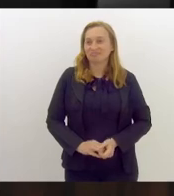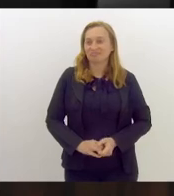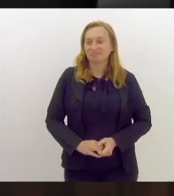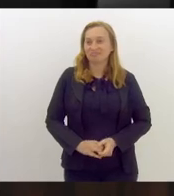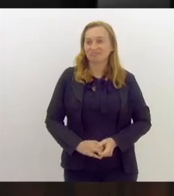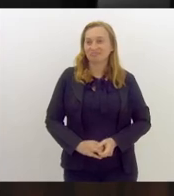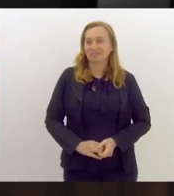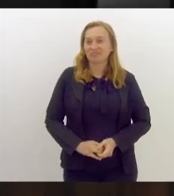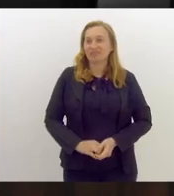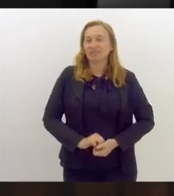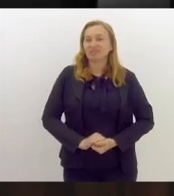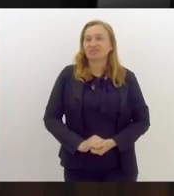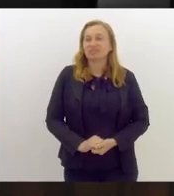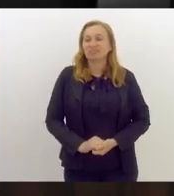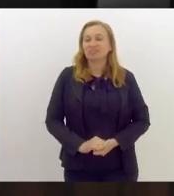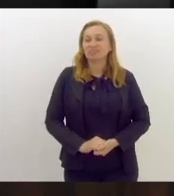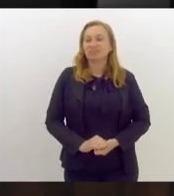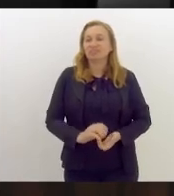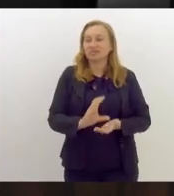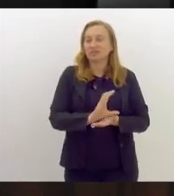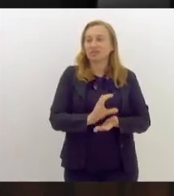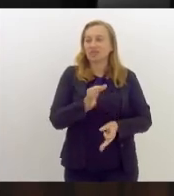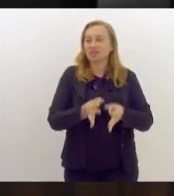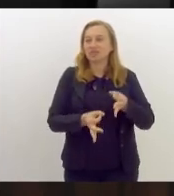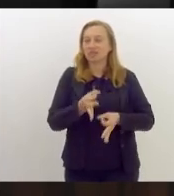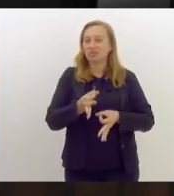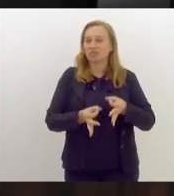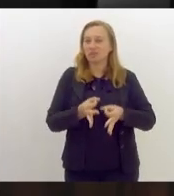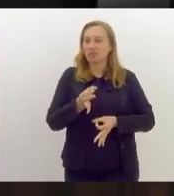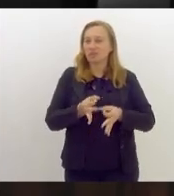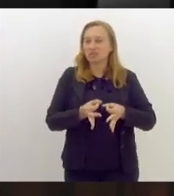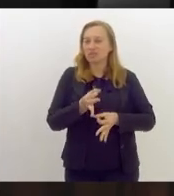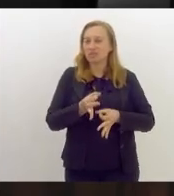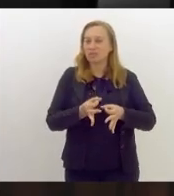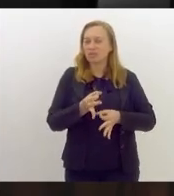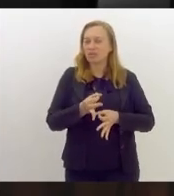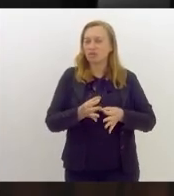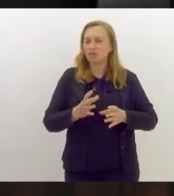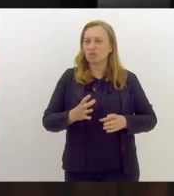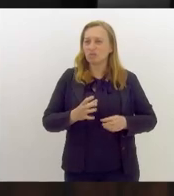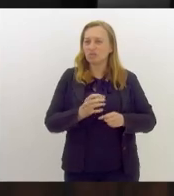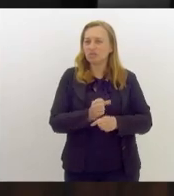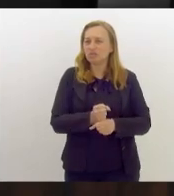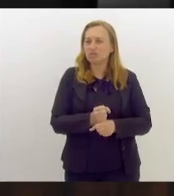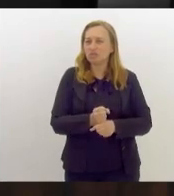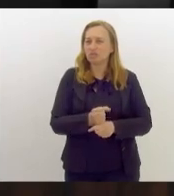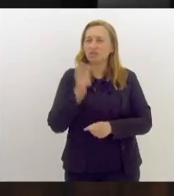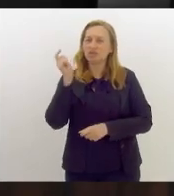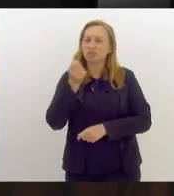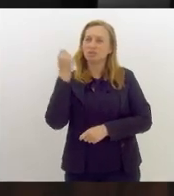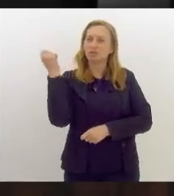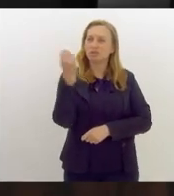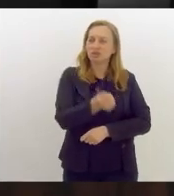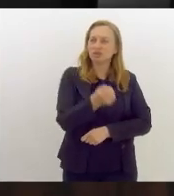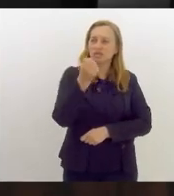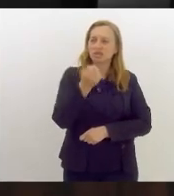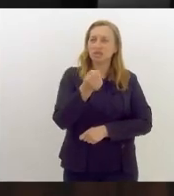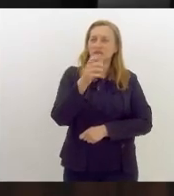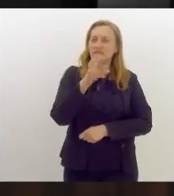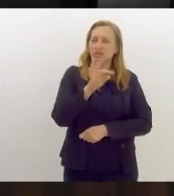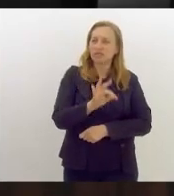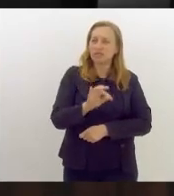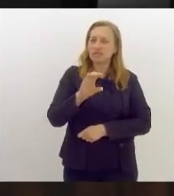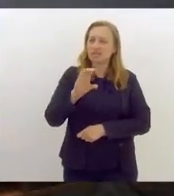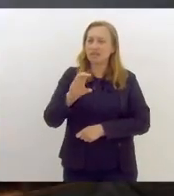passar a palavra para o conselheiro tribunal de conta Contas do Estado do Rio Grande do Sul Dr Renato